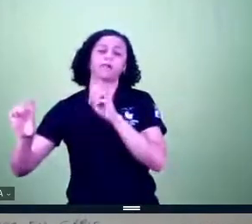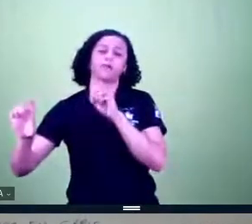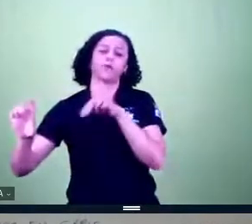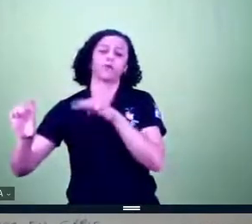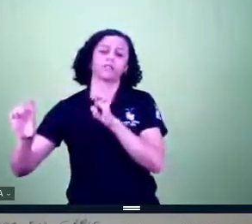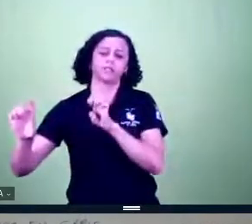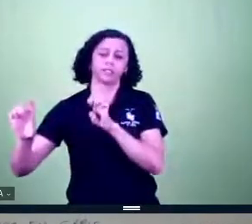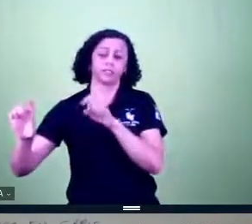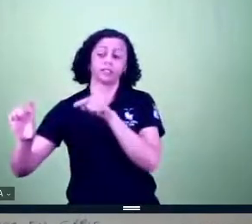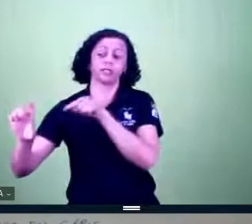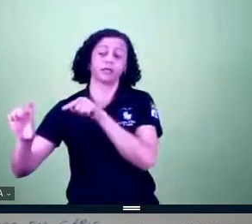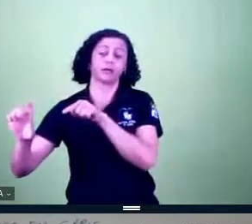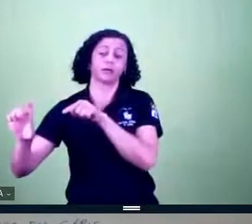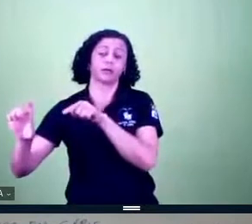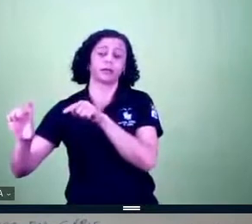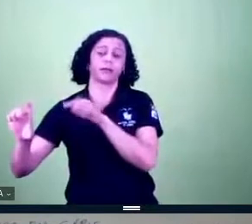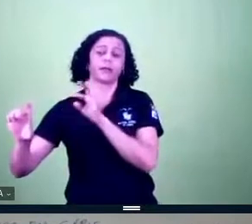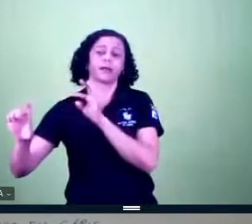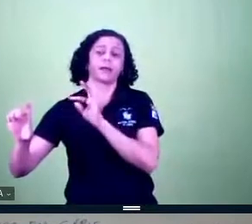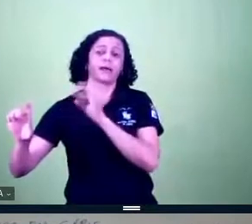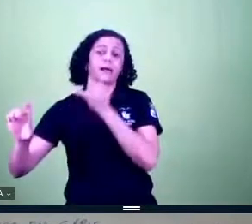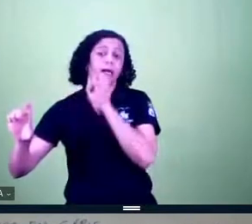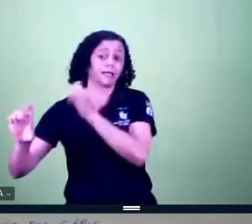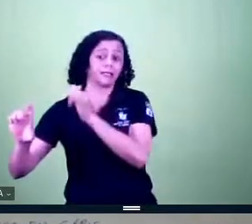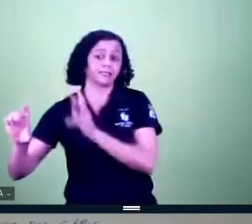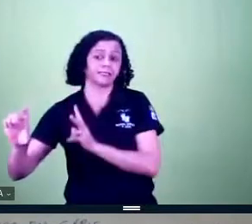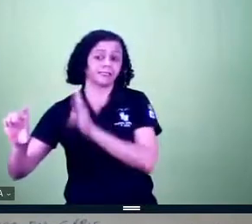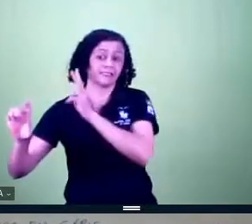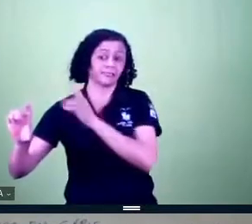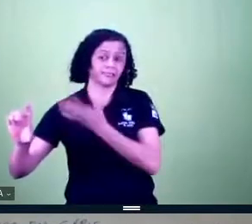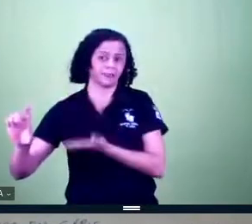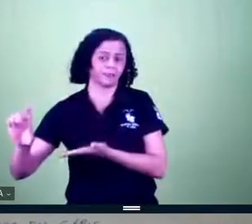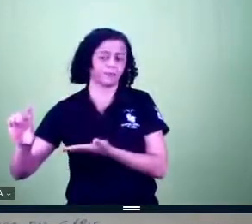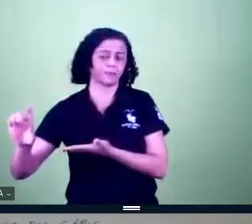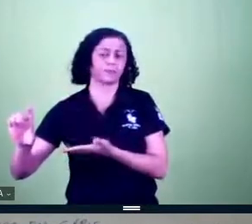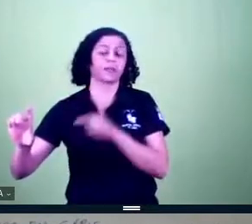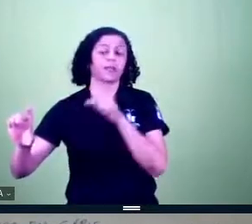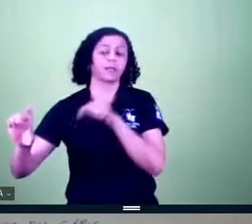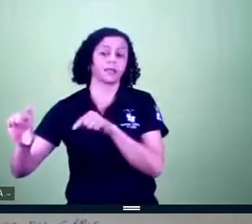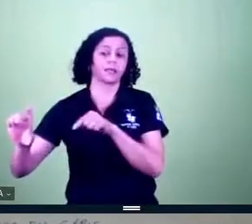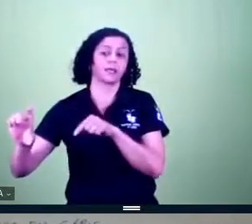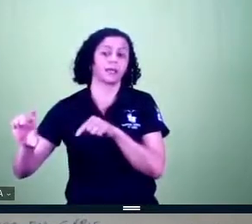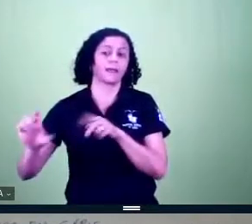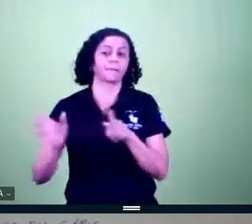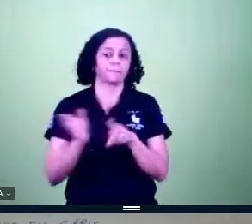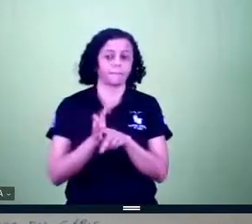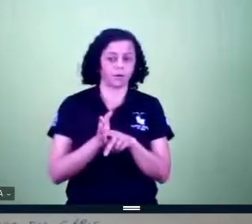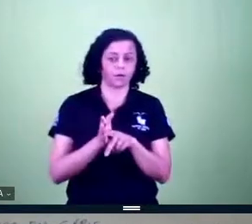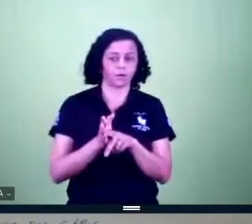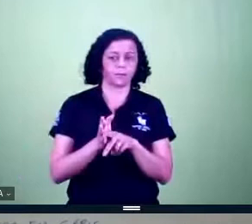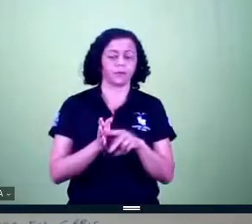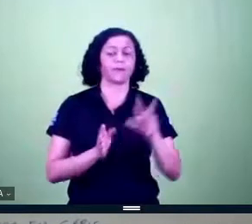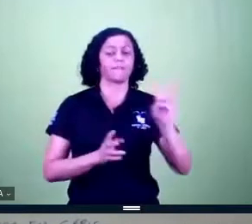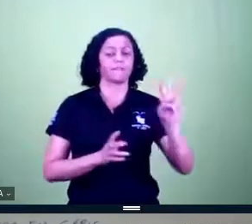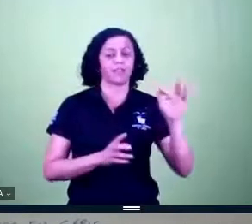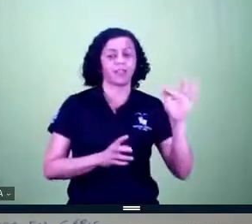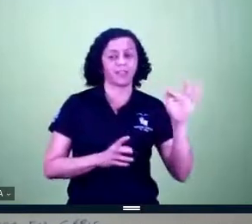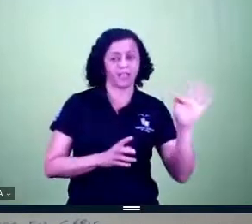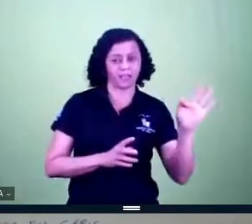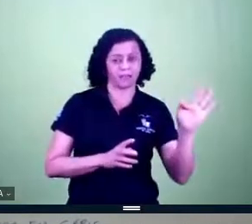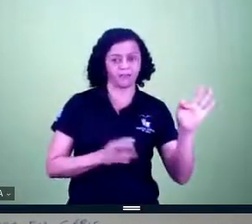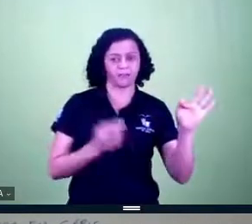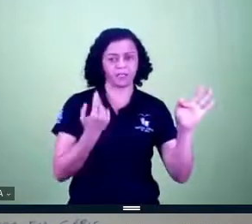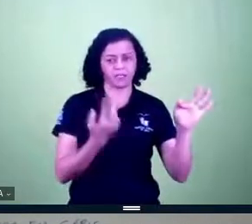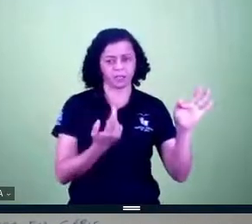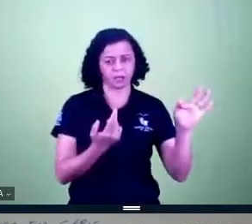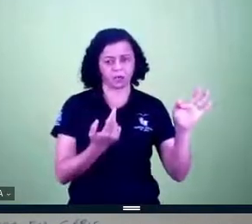que eu usei lá em cima da fonte, é a resistência equivalente vezes a corrente da fonte total do meu